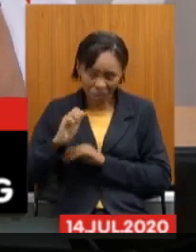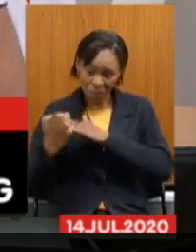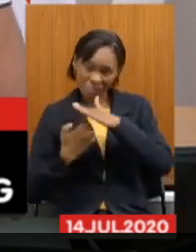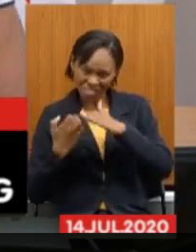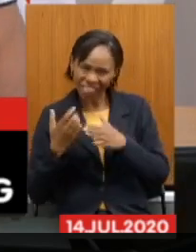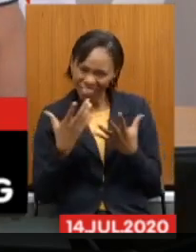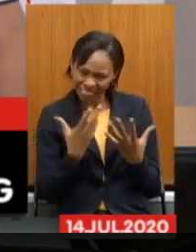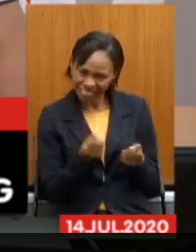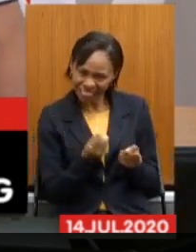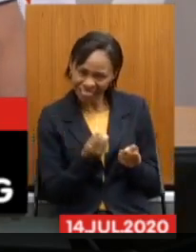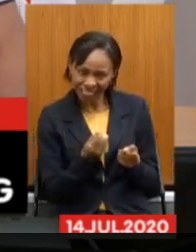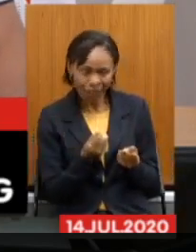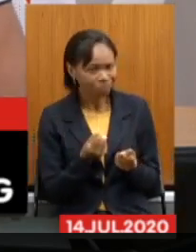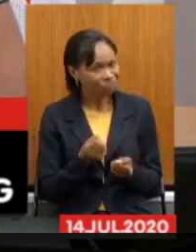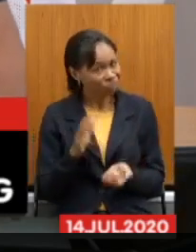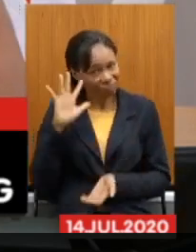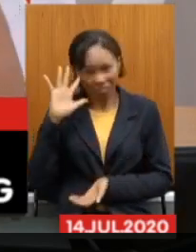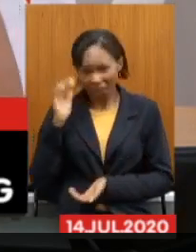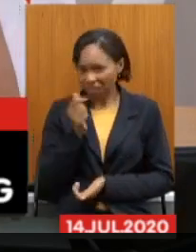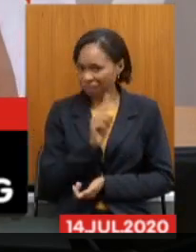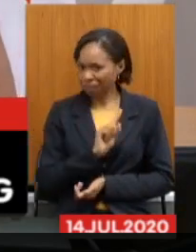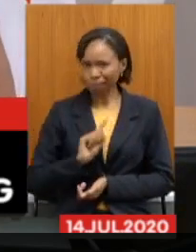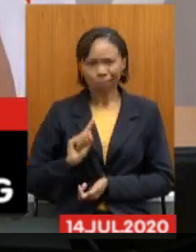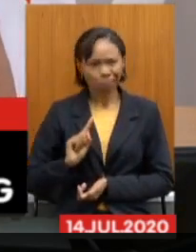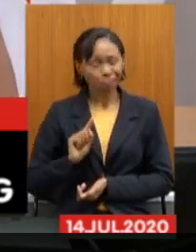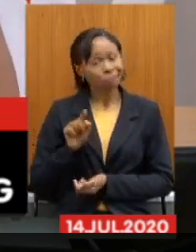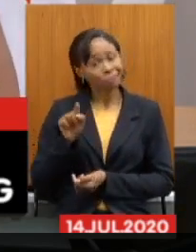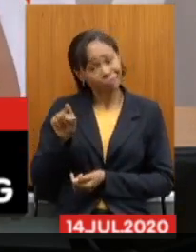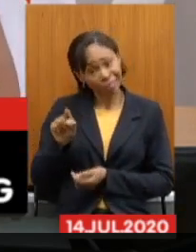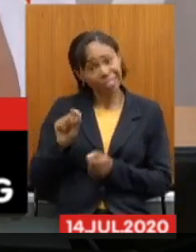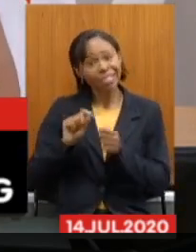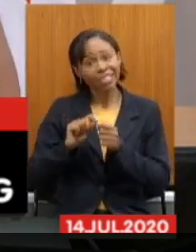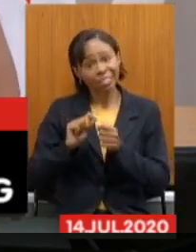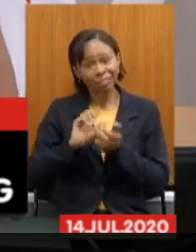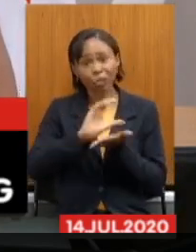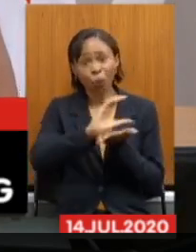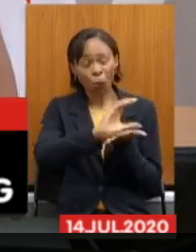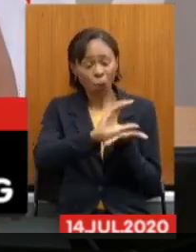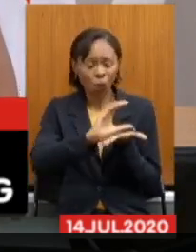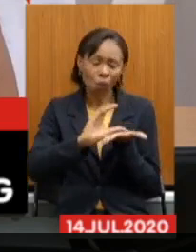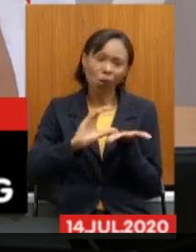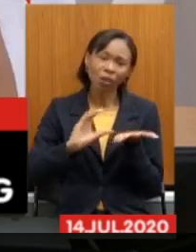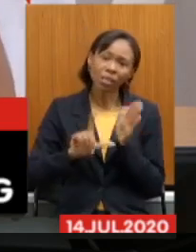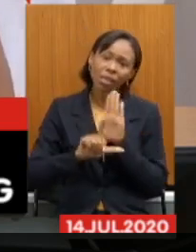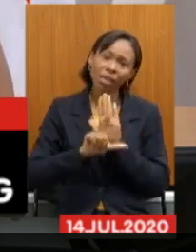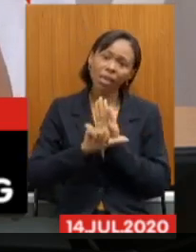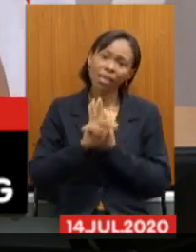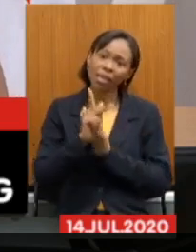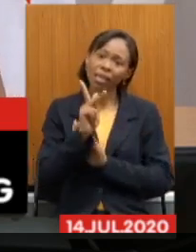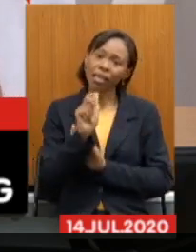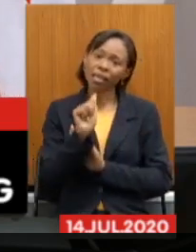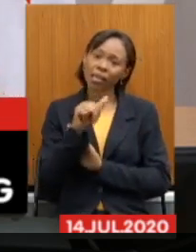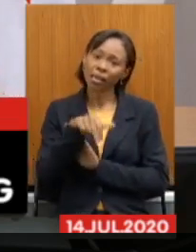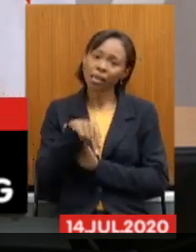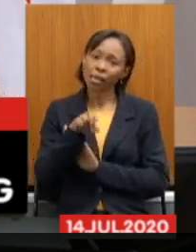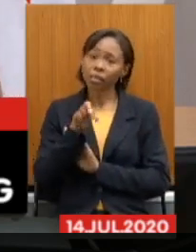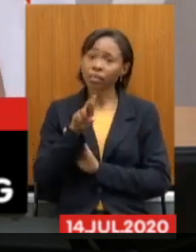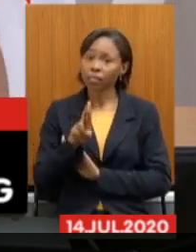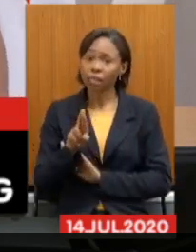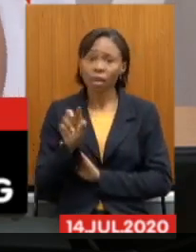fez com os recursos, né? Da Lei Candir. Ele abriu mão de bilhões,